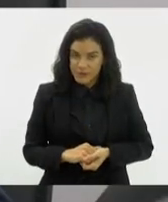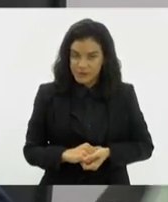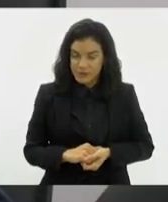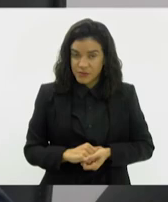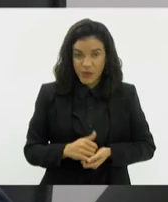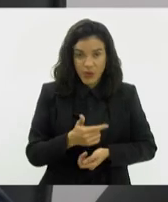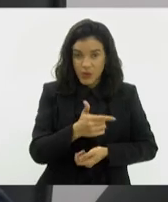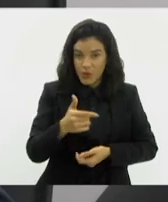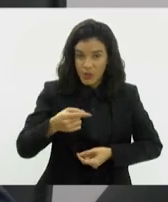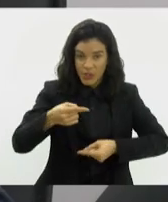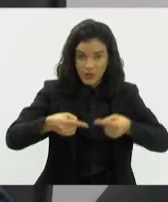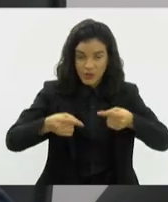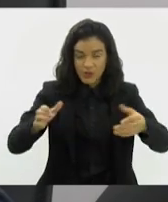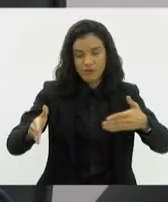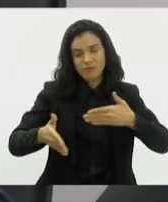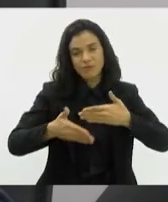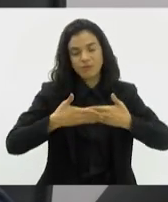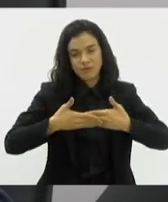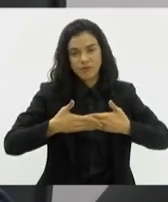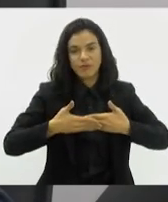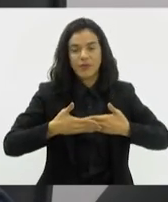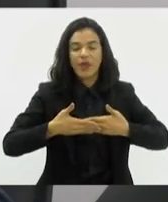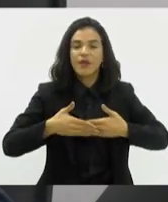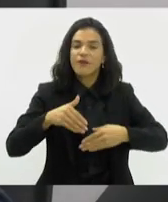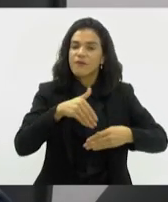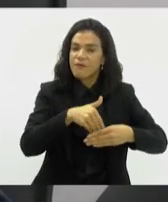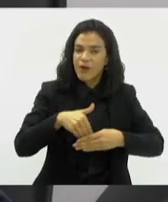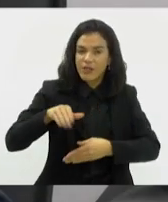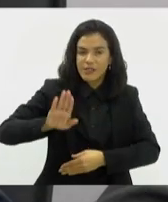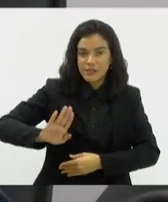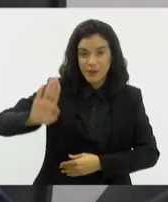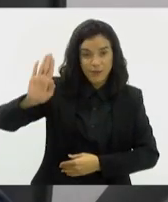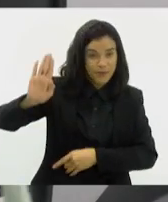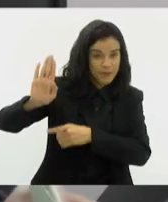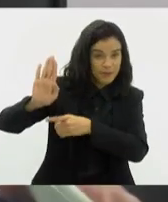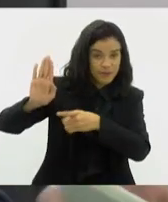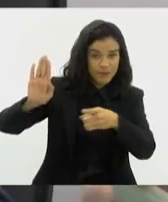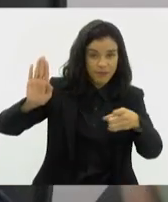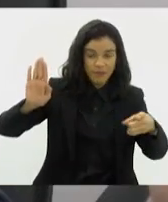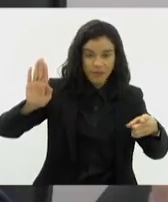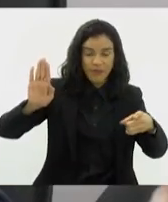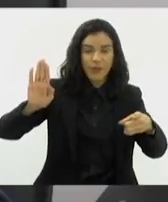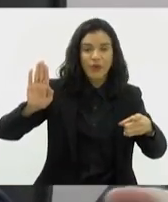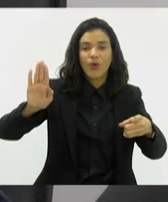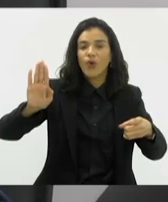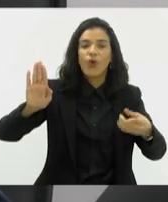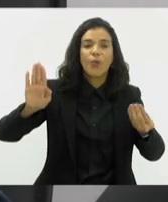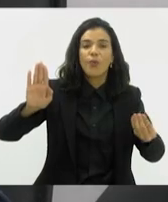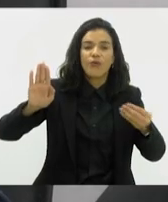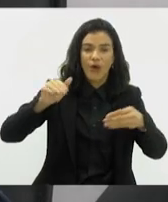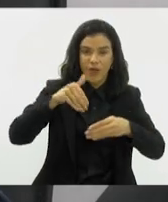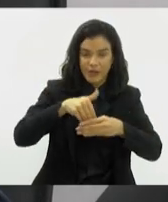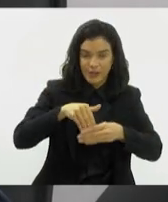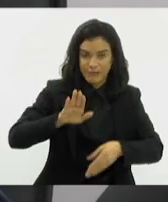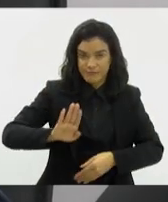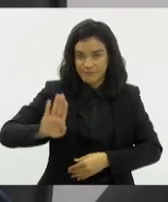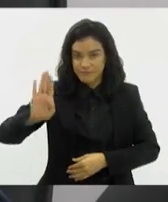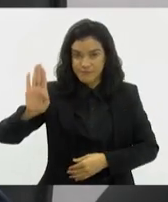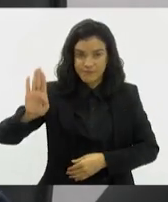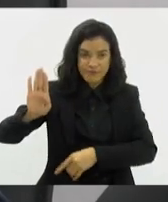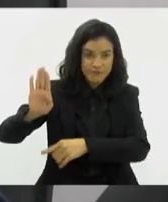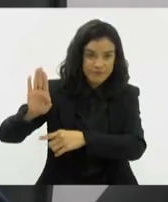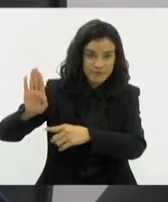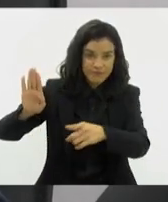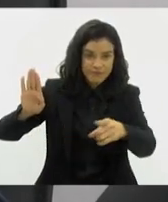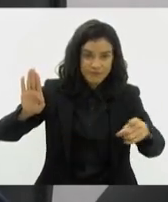Não havendo quem queira discutir, encerrada a discussão. Em votação, como votam os senhores deputados?